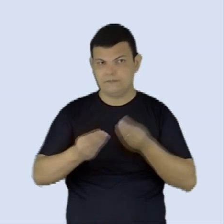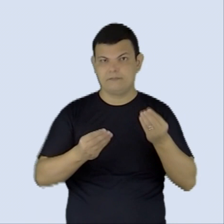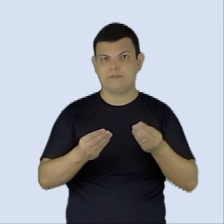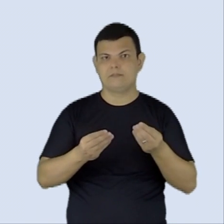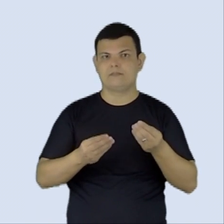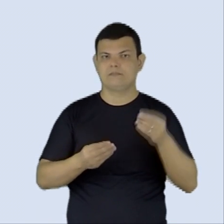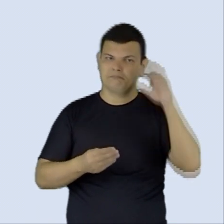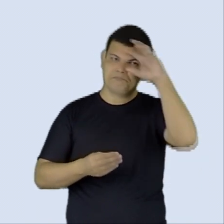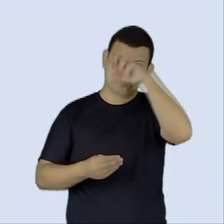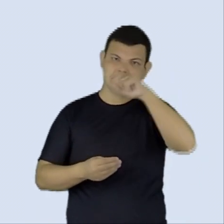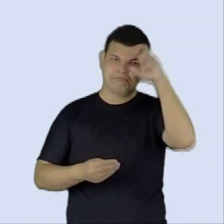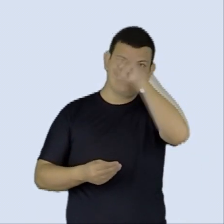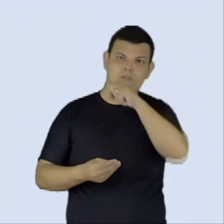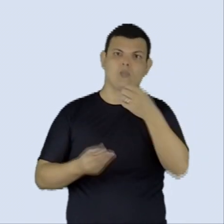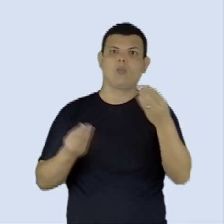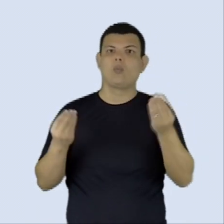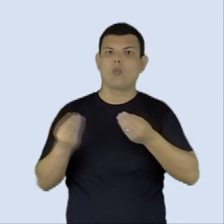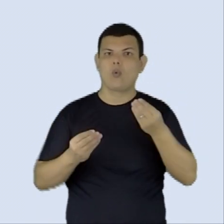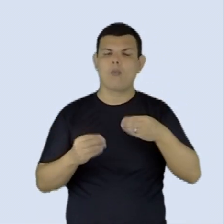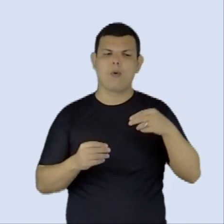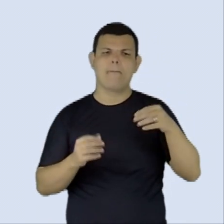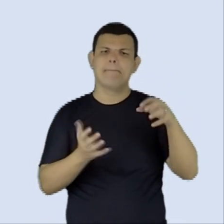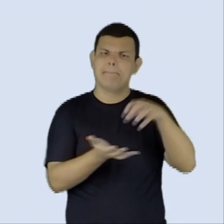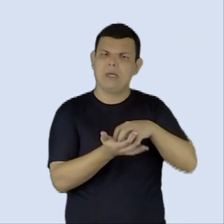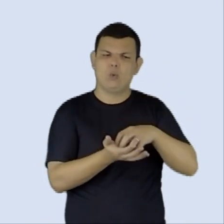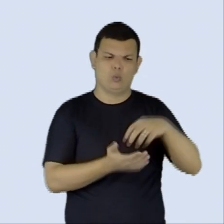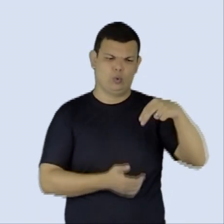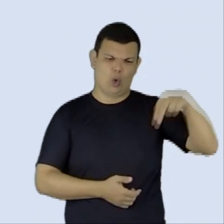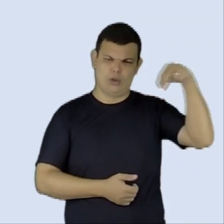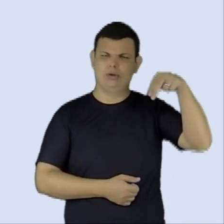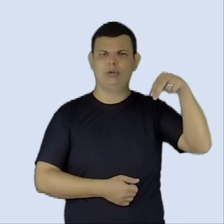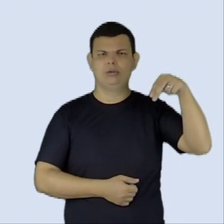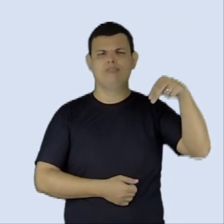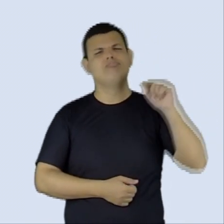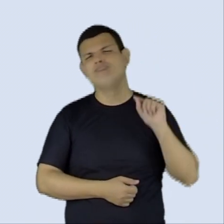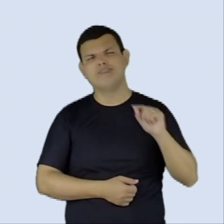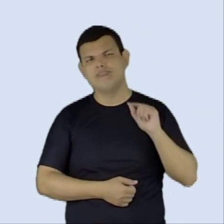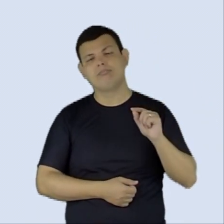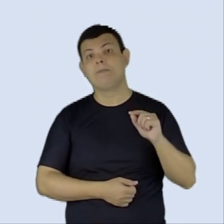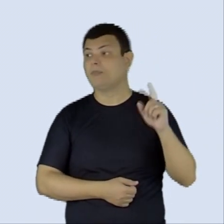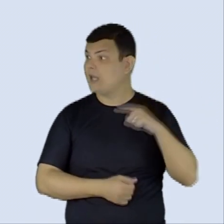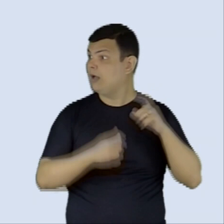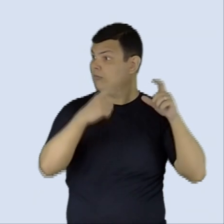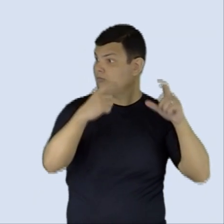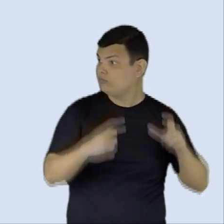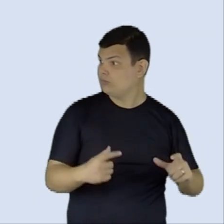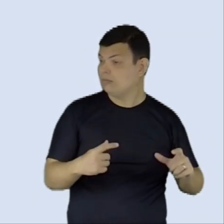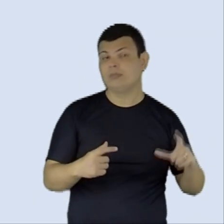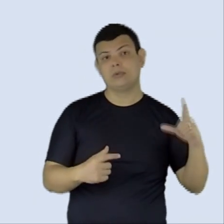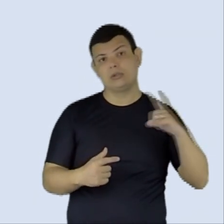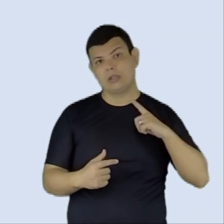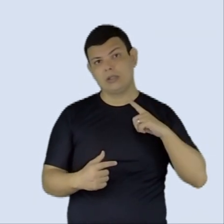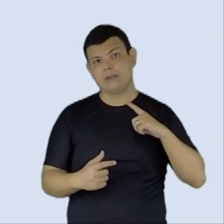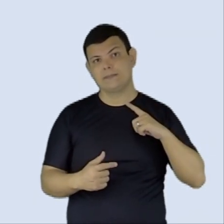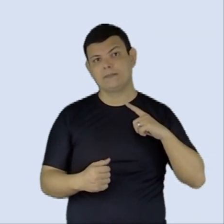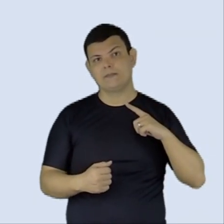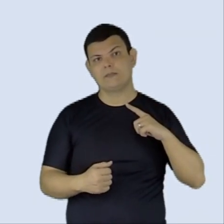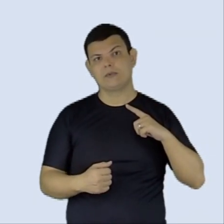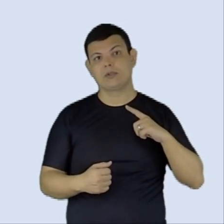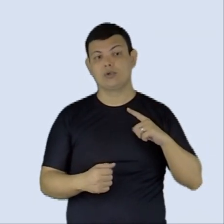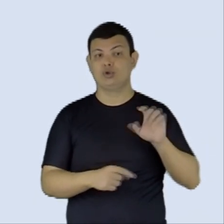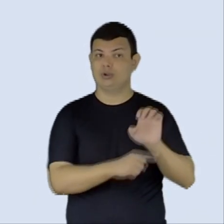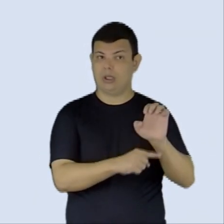um pouquinho mais sobre o meio norte. Olha só, o meio norte é uma região que ocupa